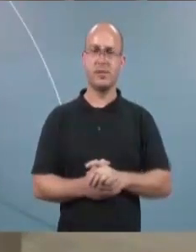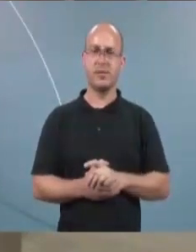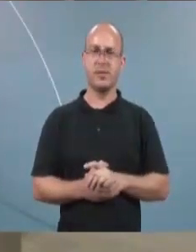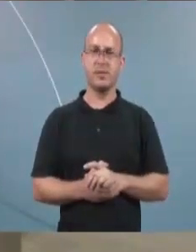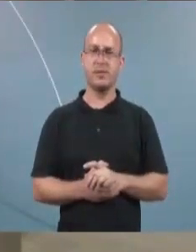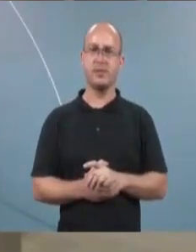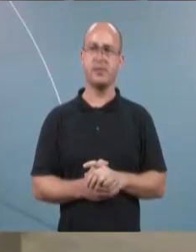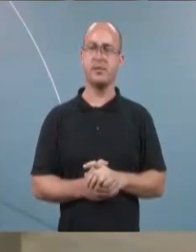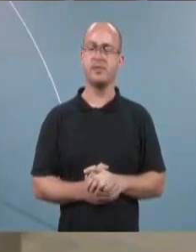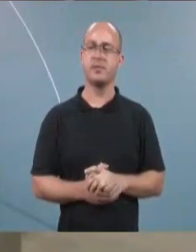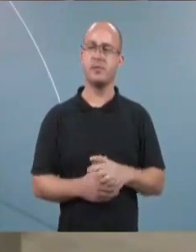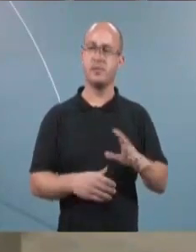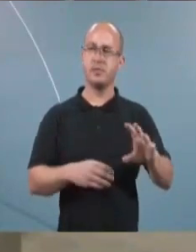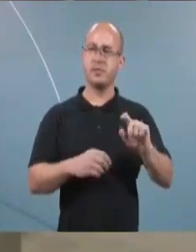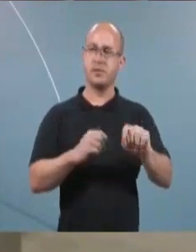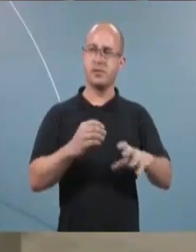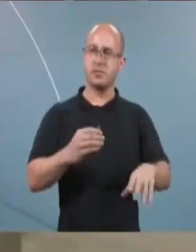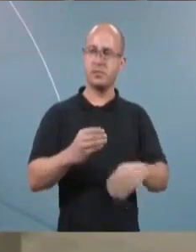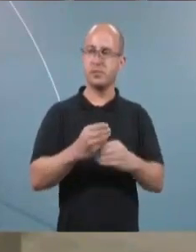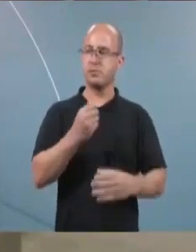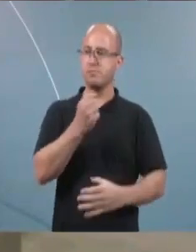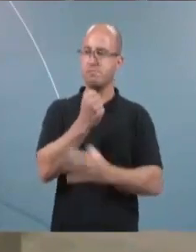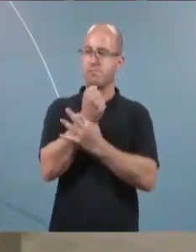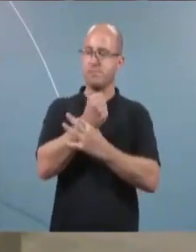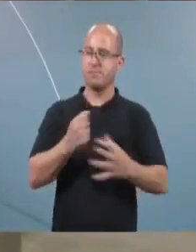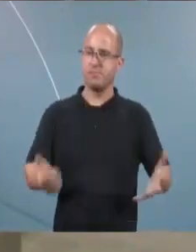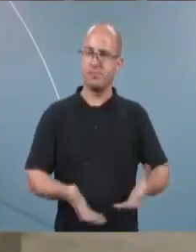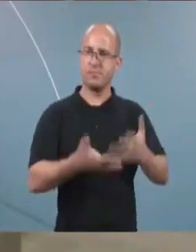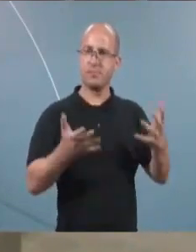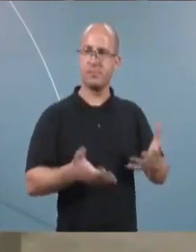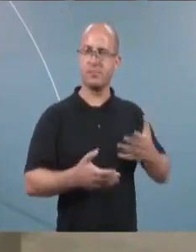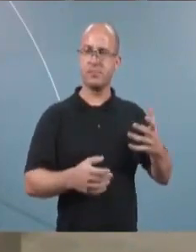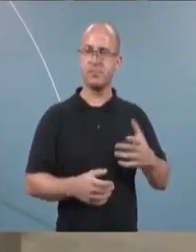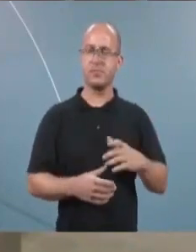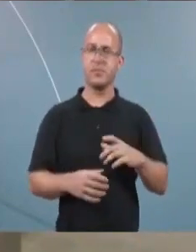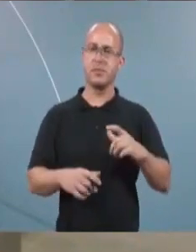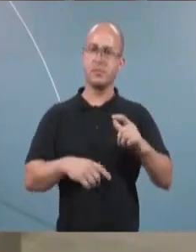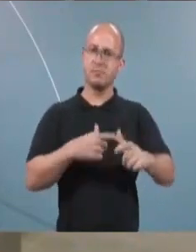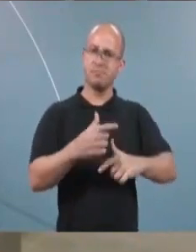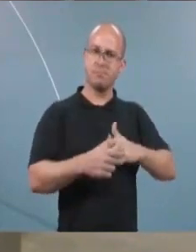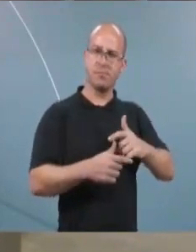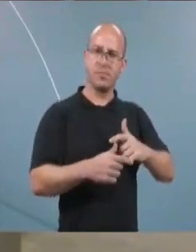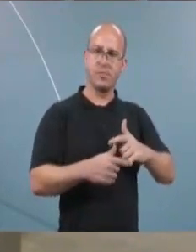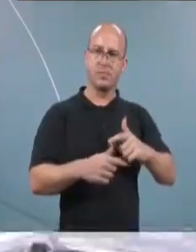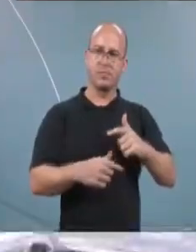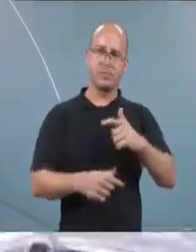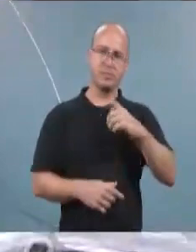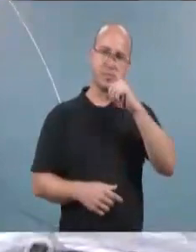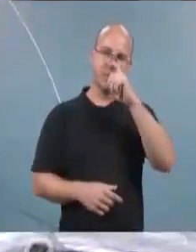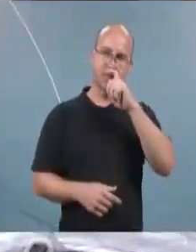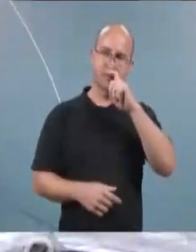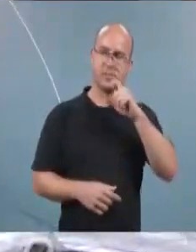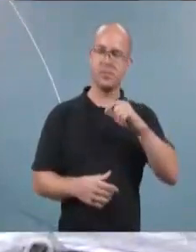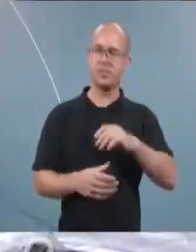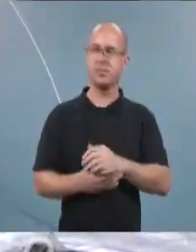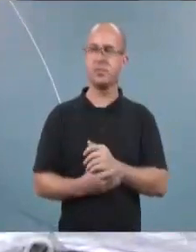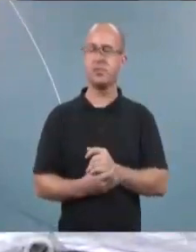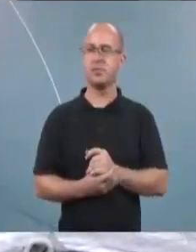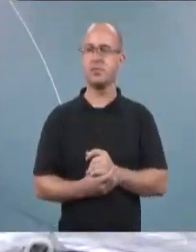que que implemente e assegure e estimule a dignidade mensual no âmbito do Estado do Rio Grande do